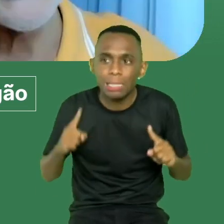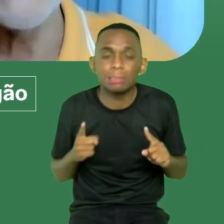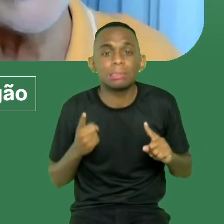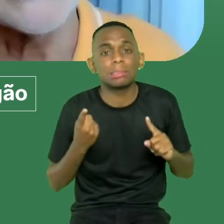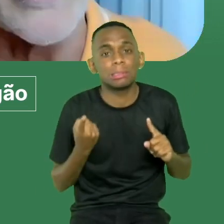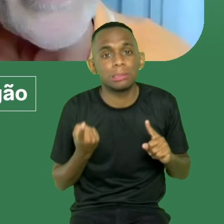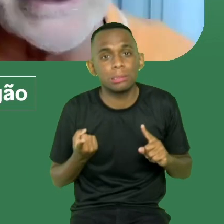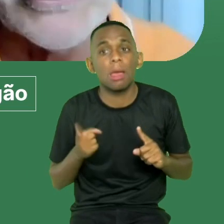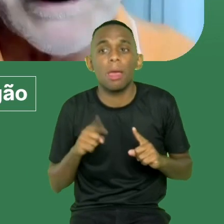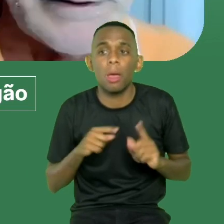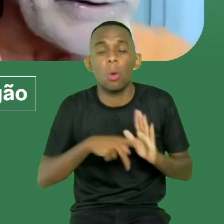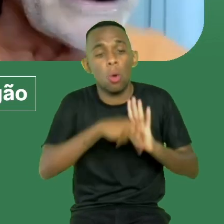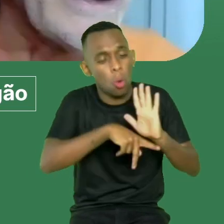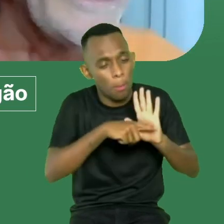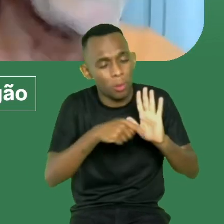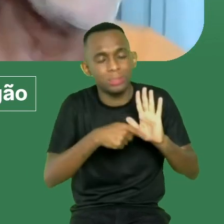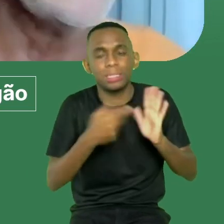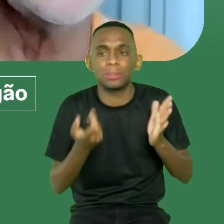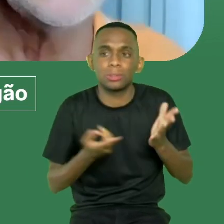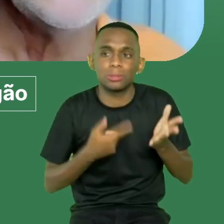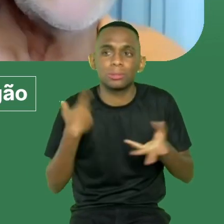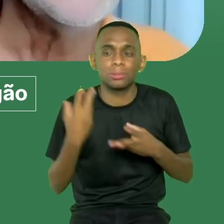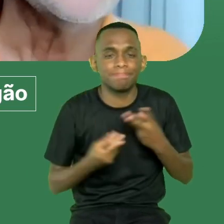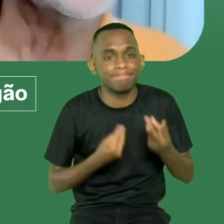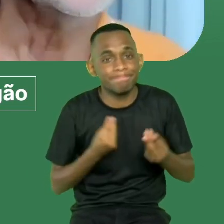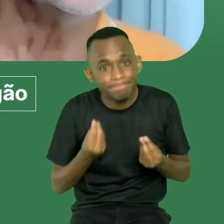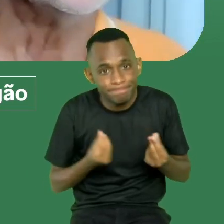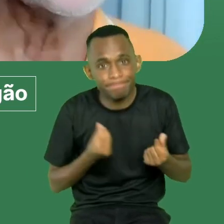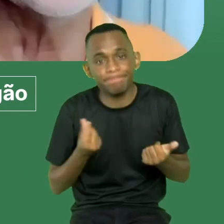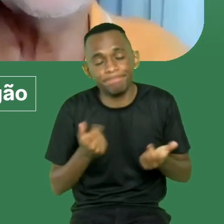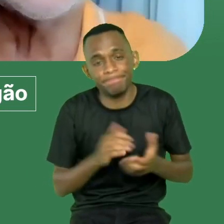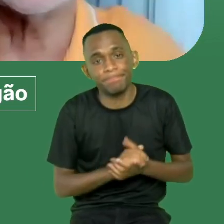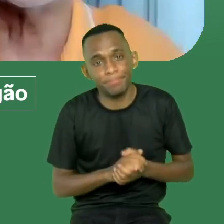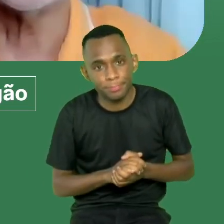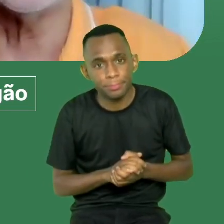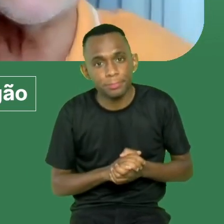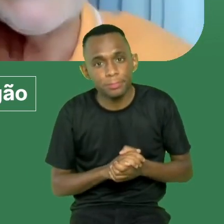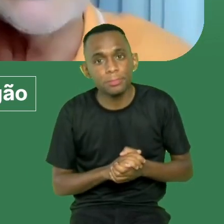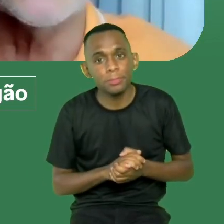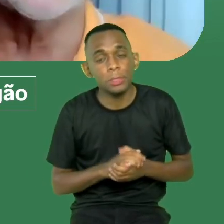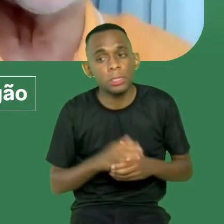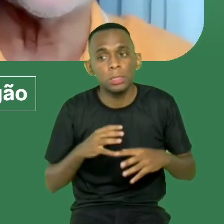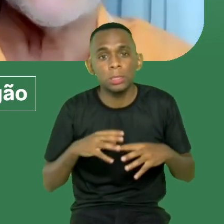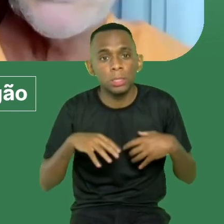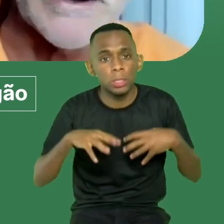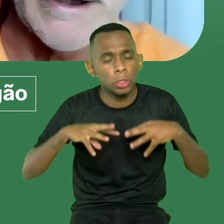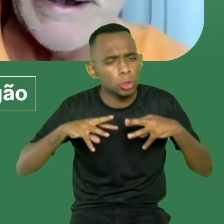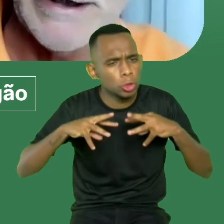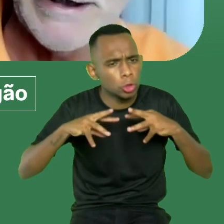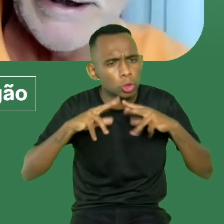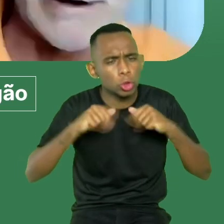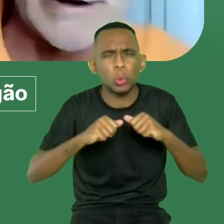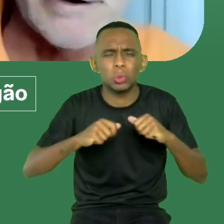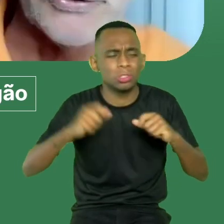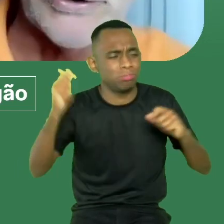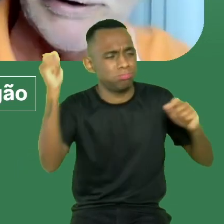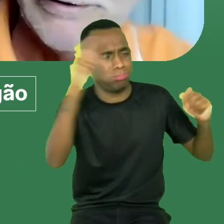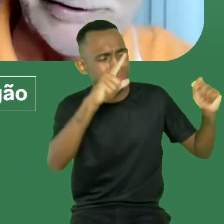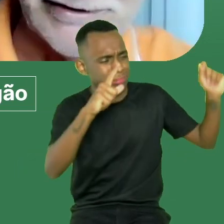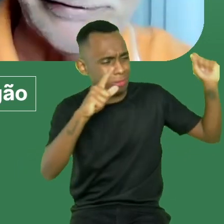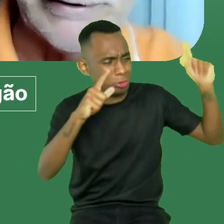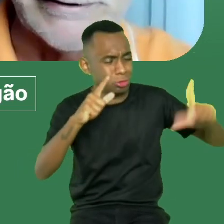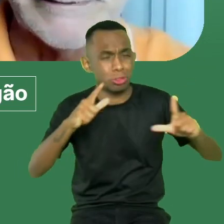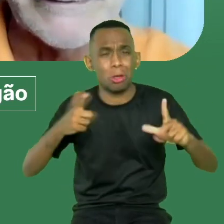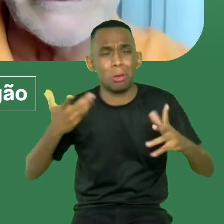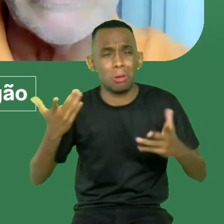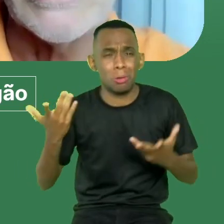é um projeto inadequado para a biblioteca, tudo envidraçado, entrando luz do sol direto, estragando os